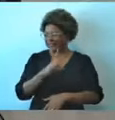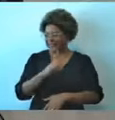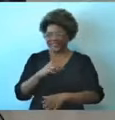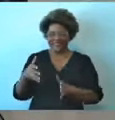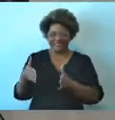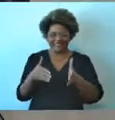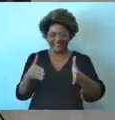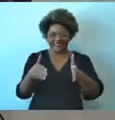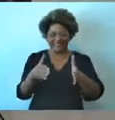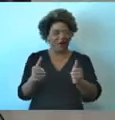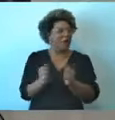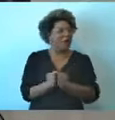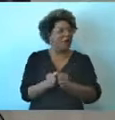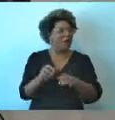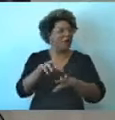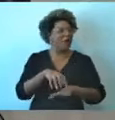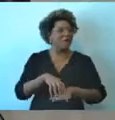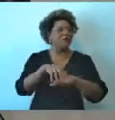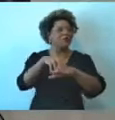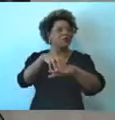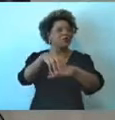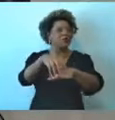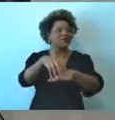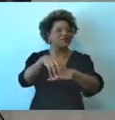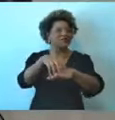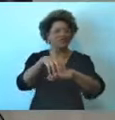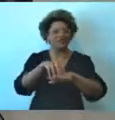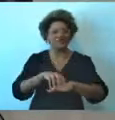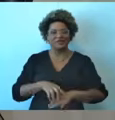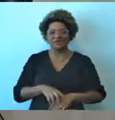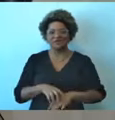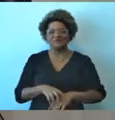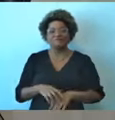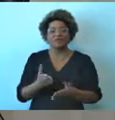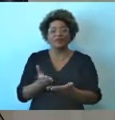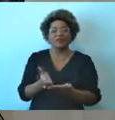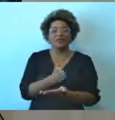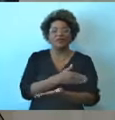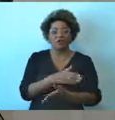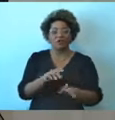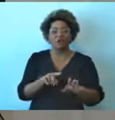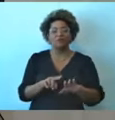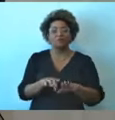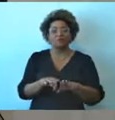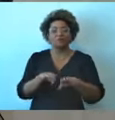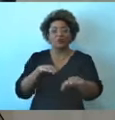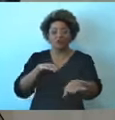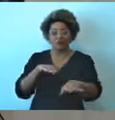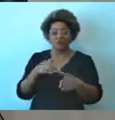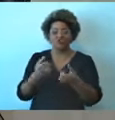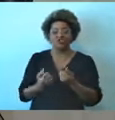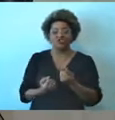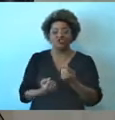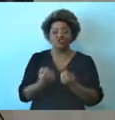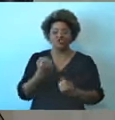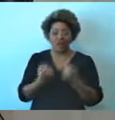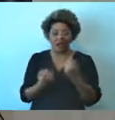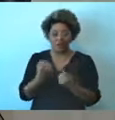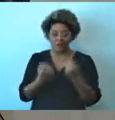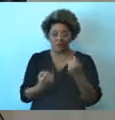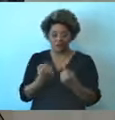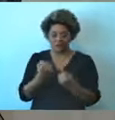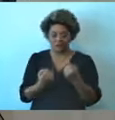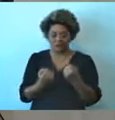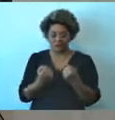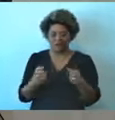mobilidade. Retirou-se ali uma faixa de carro que inclusive, assim, como